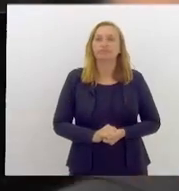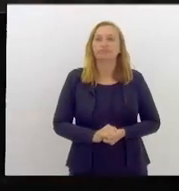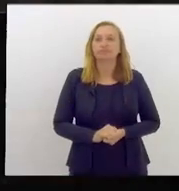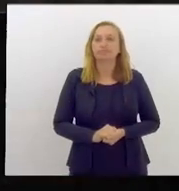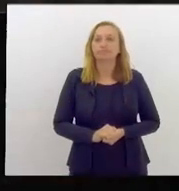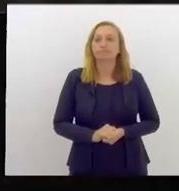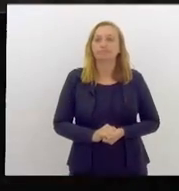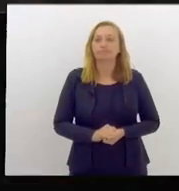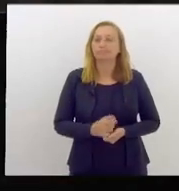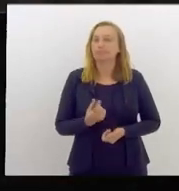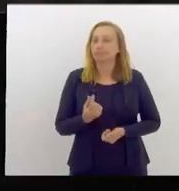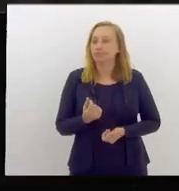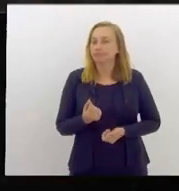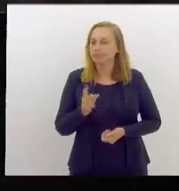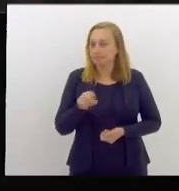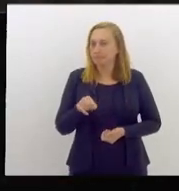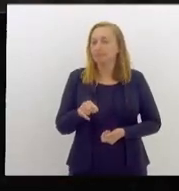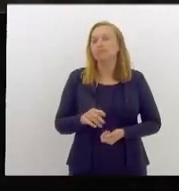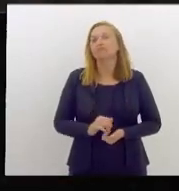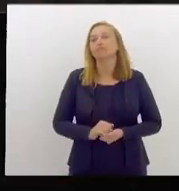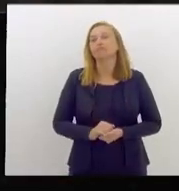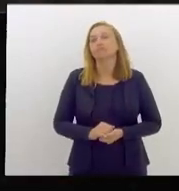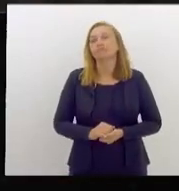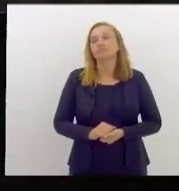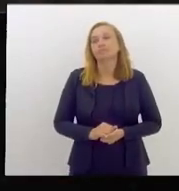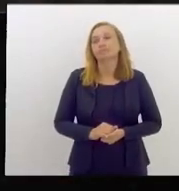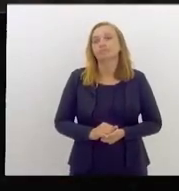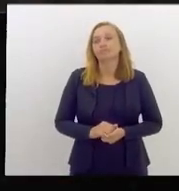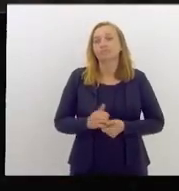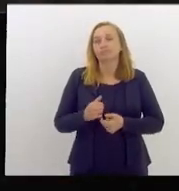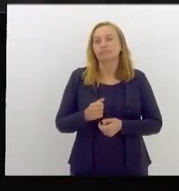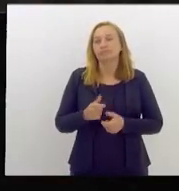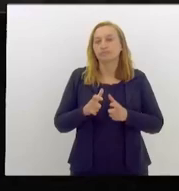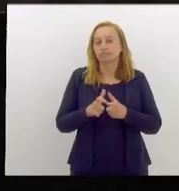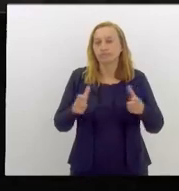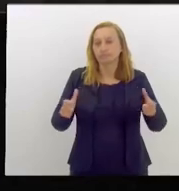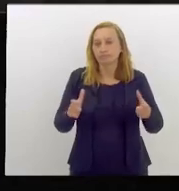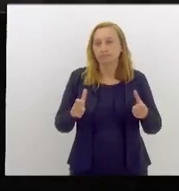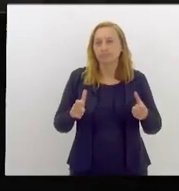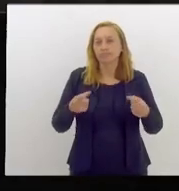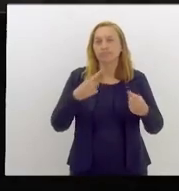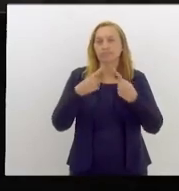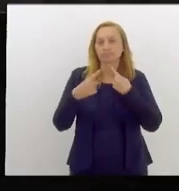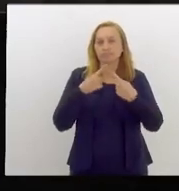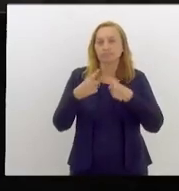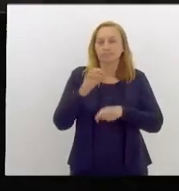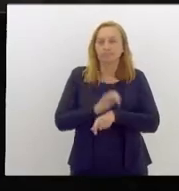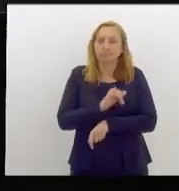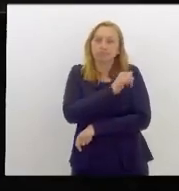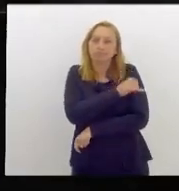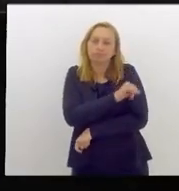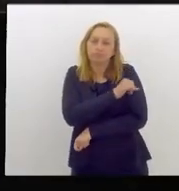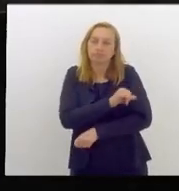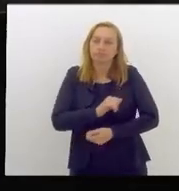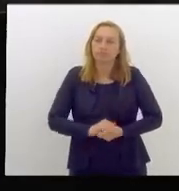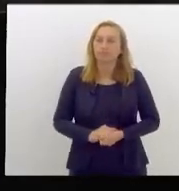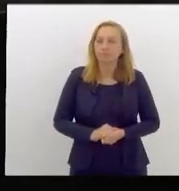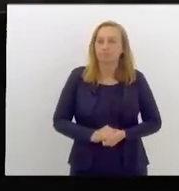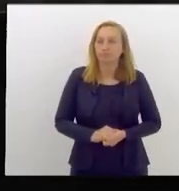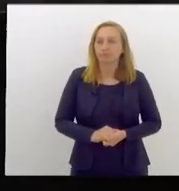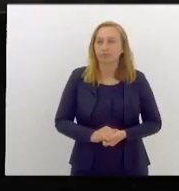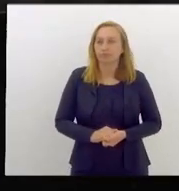a receita né já que a gente tem aqui Um enorme debate no estado do Rio de Janeiro que o problema do Rio de Janeiro